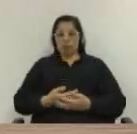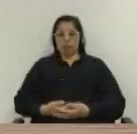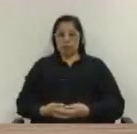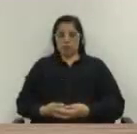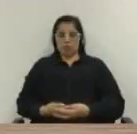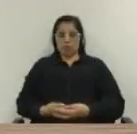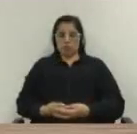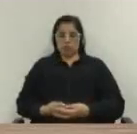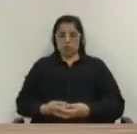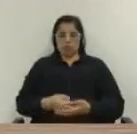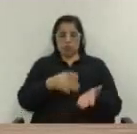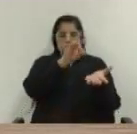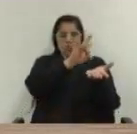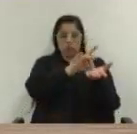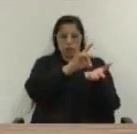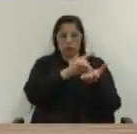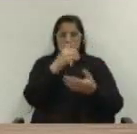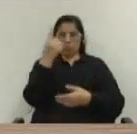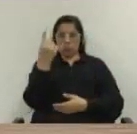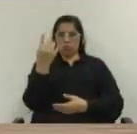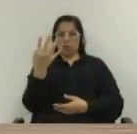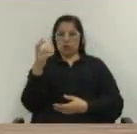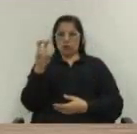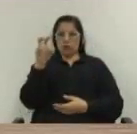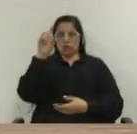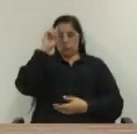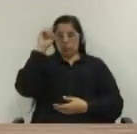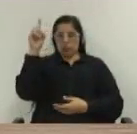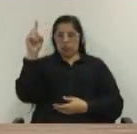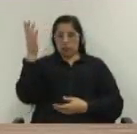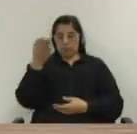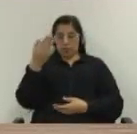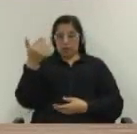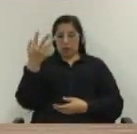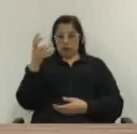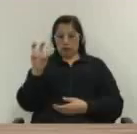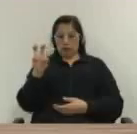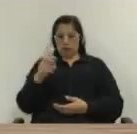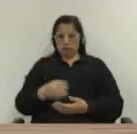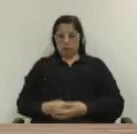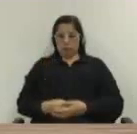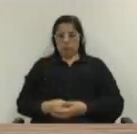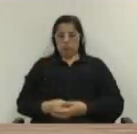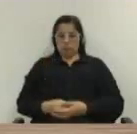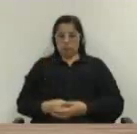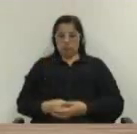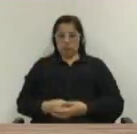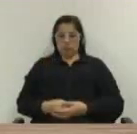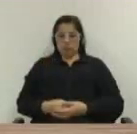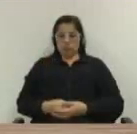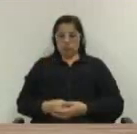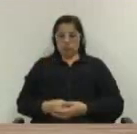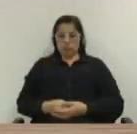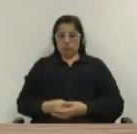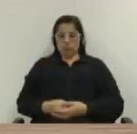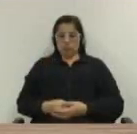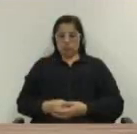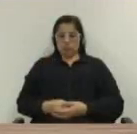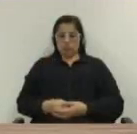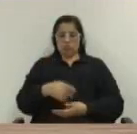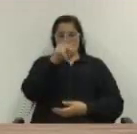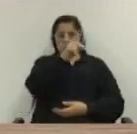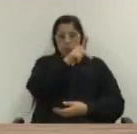Ofício 145/2015, Limeira, 5 de maio de 2015. Excelentíssimo senhor Newton César dos Santos, presidente da